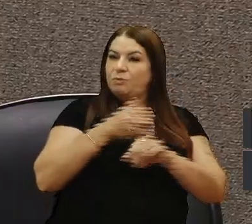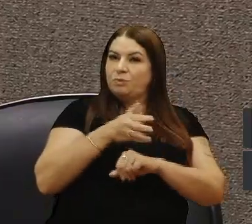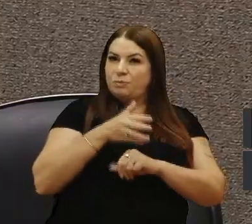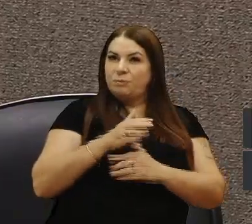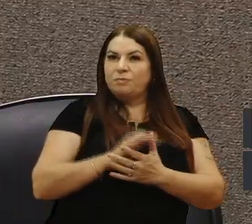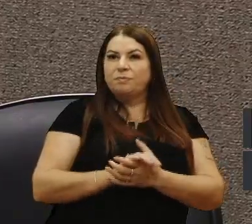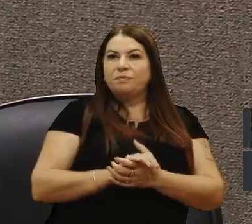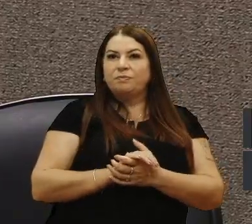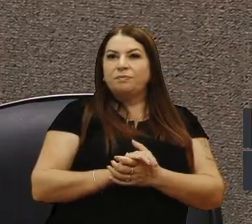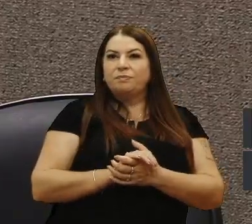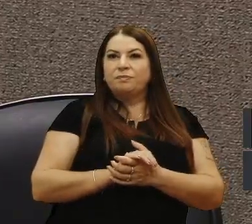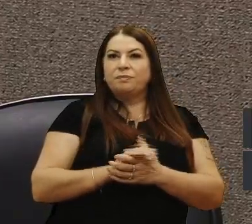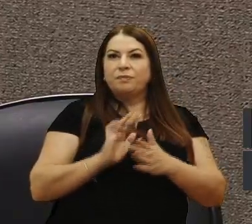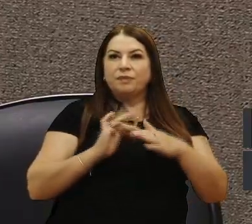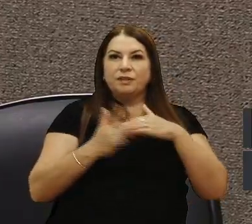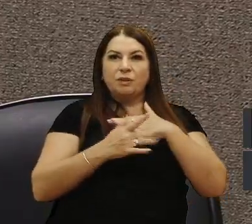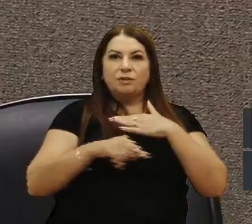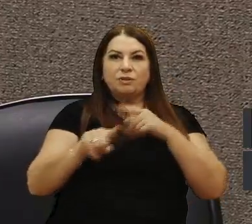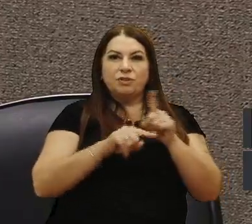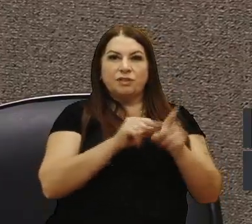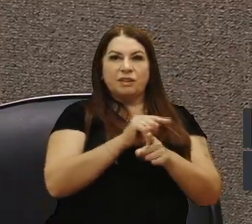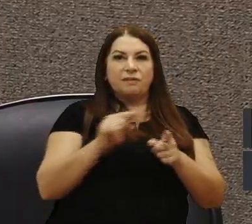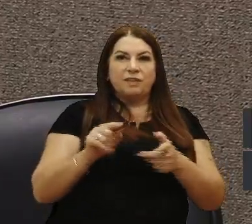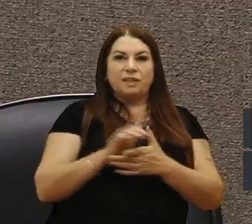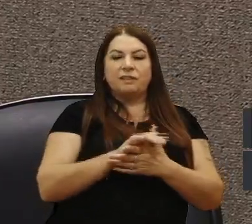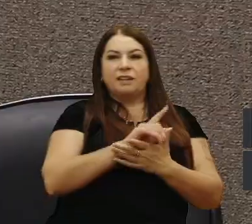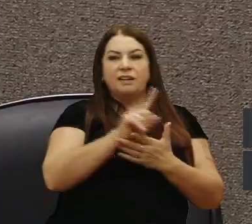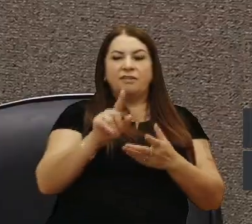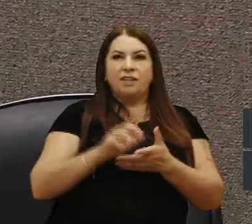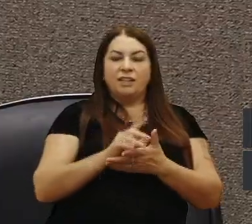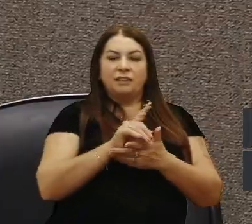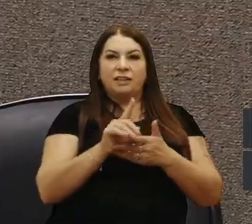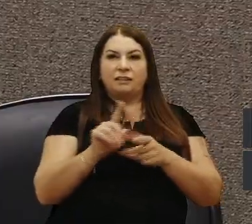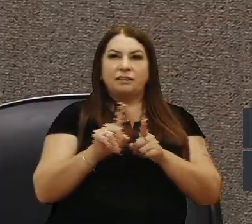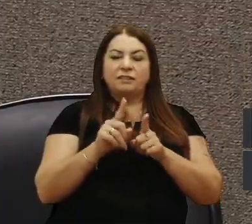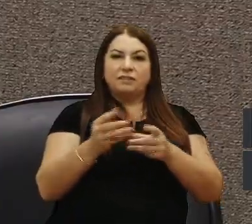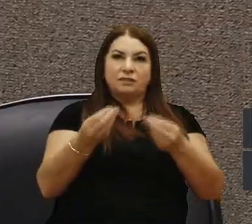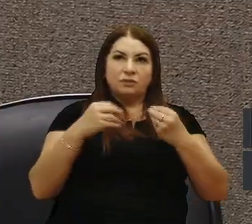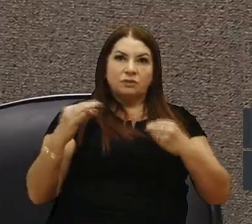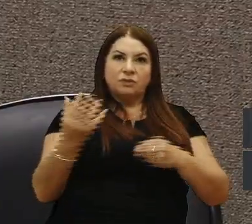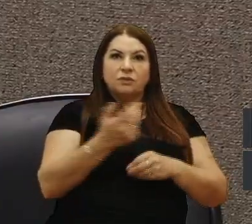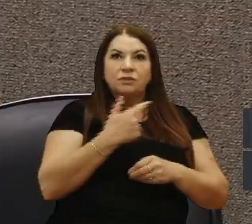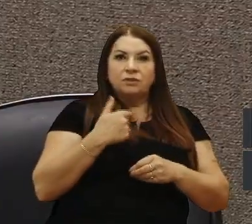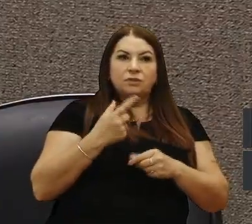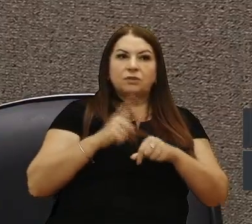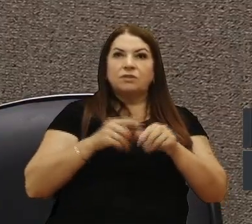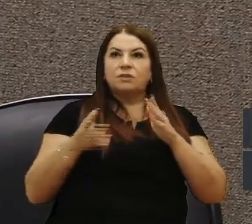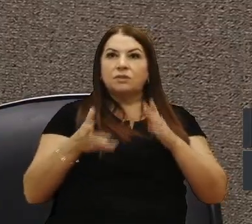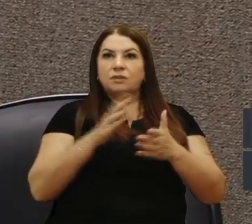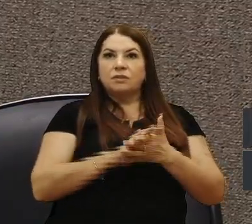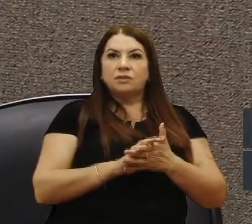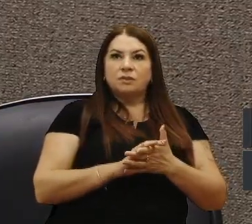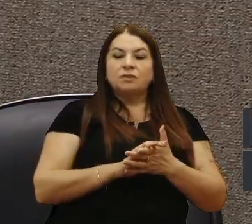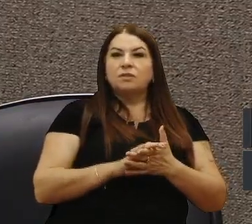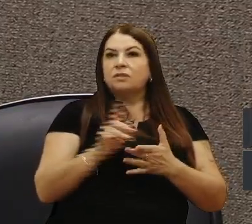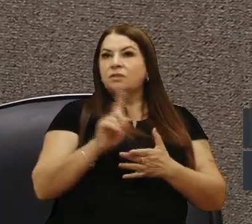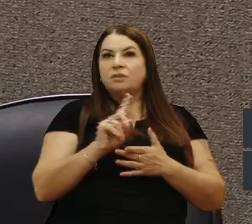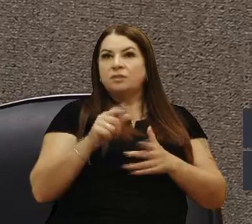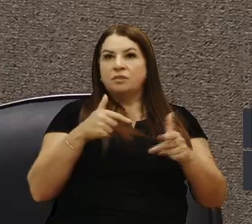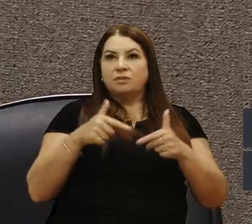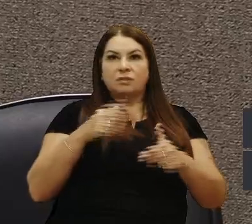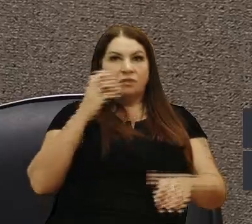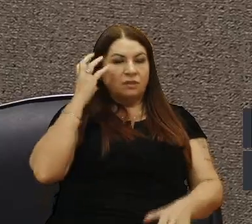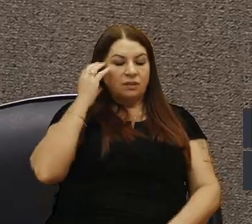participação da imprensa e o quanto ela faz parte da vida de todos nós em muitos momentos. Eu não atuei na